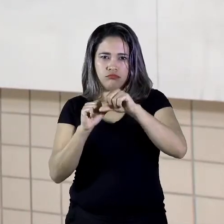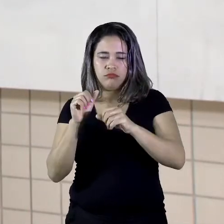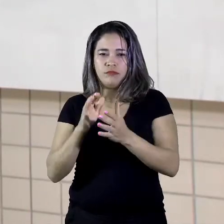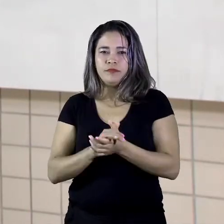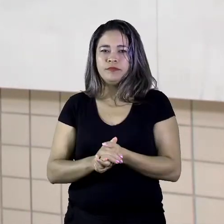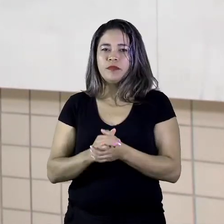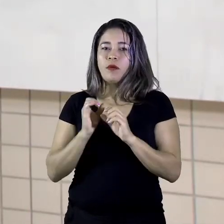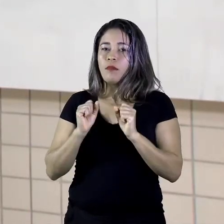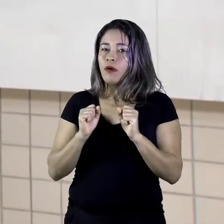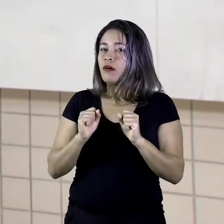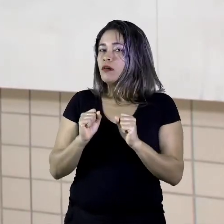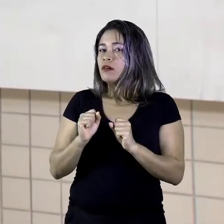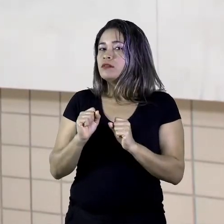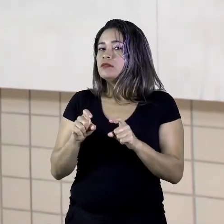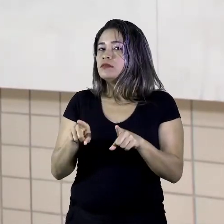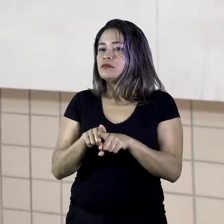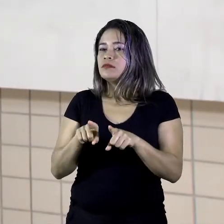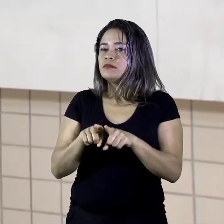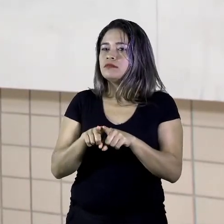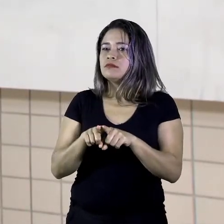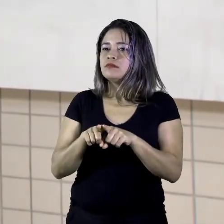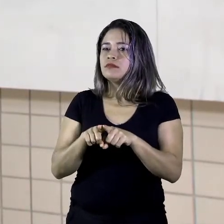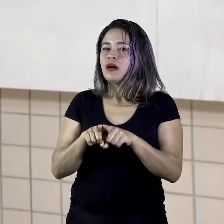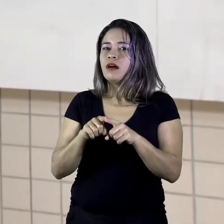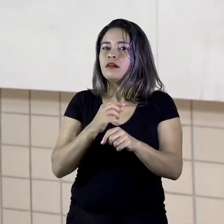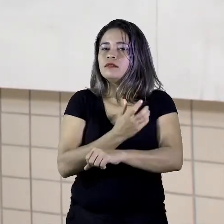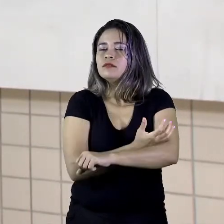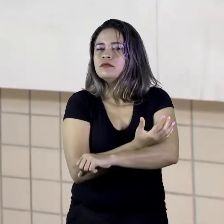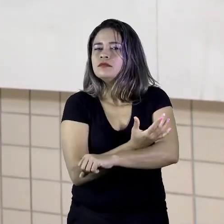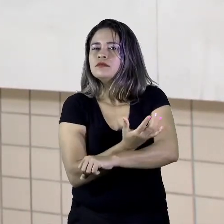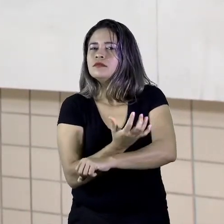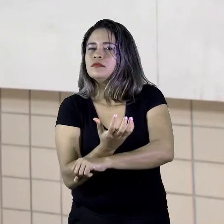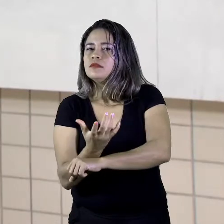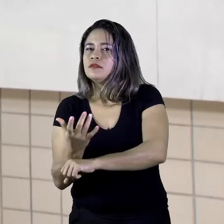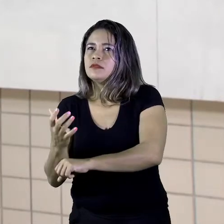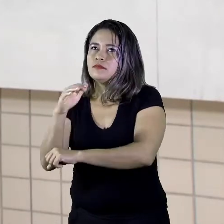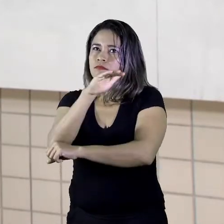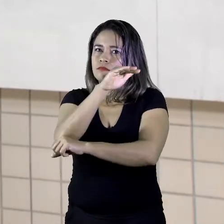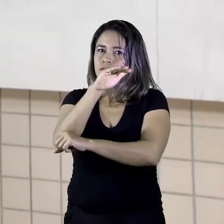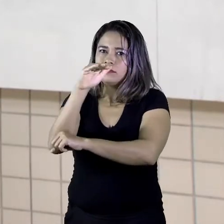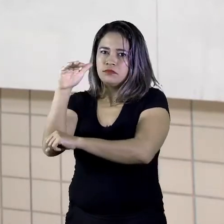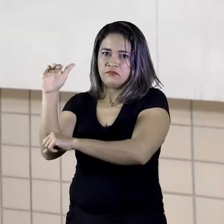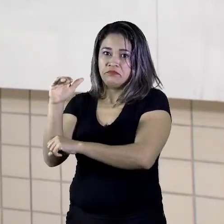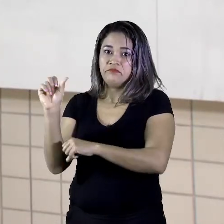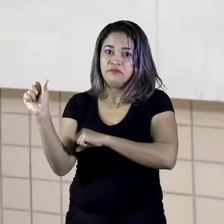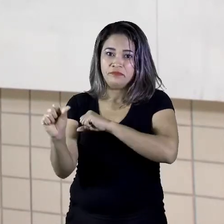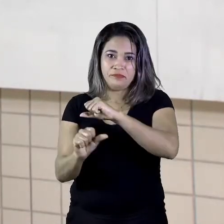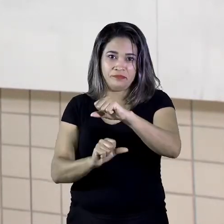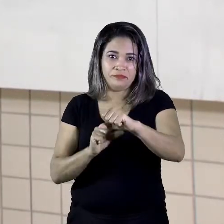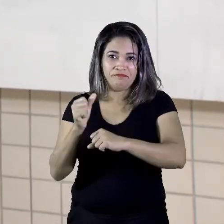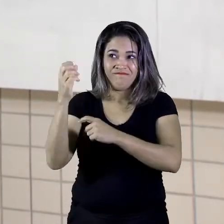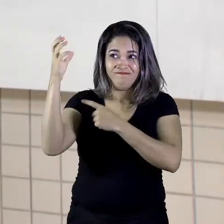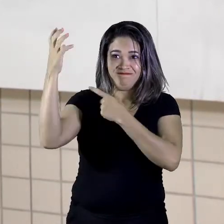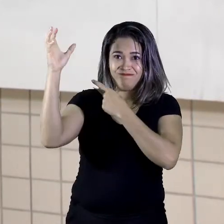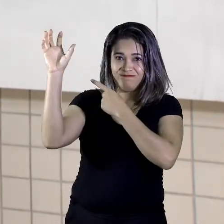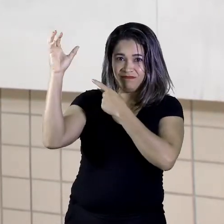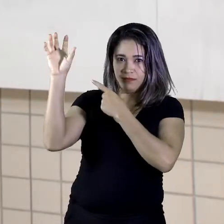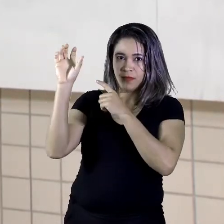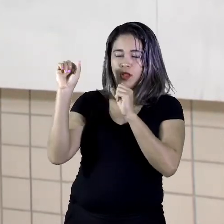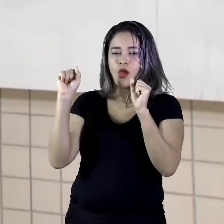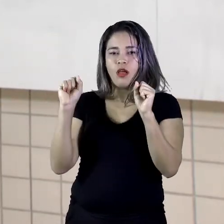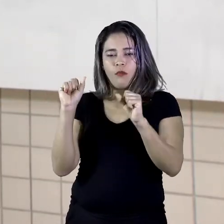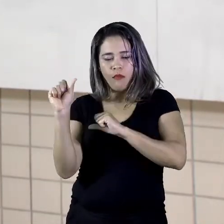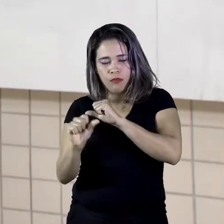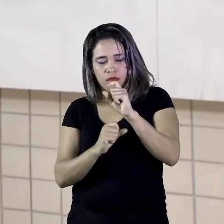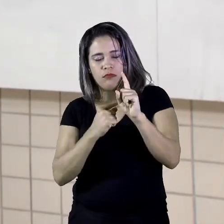podem causar mudanças da cobertura vegetal. Então, essas mudanças climáticas, elas mudam a temperatura, pode